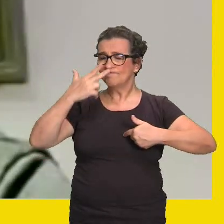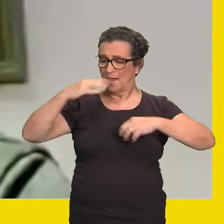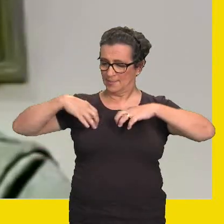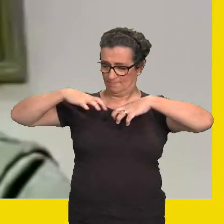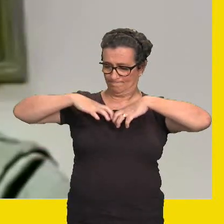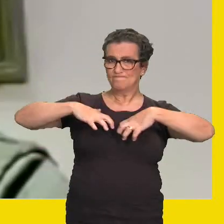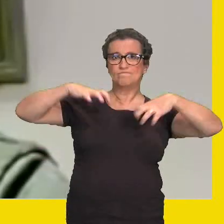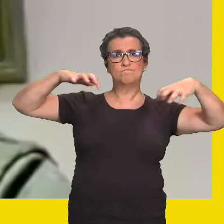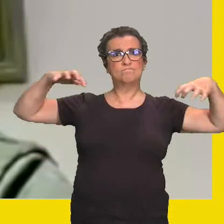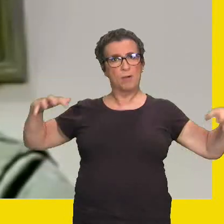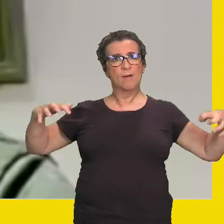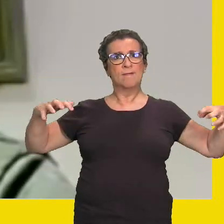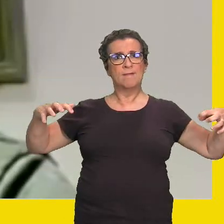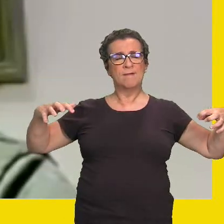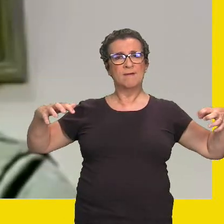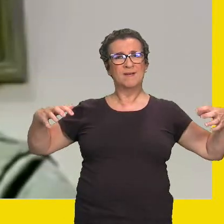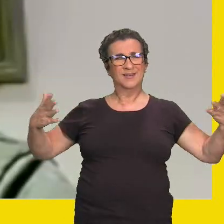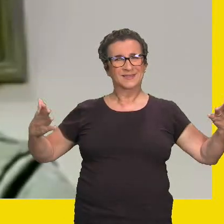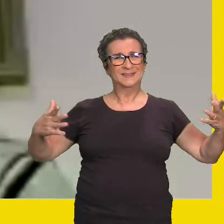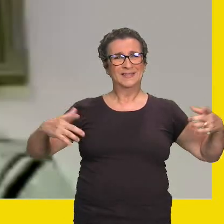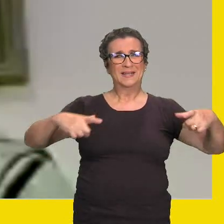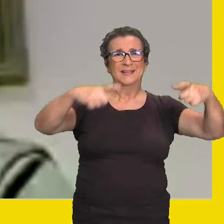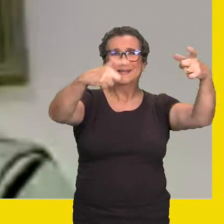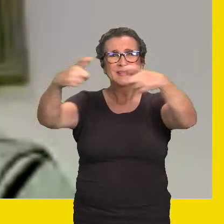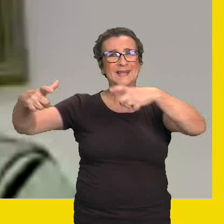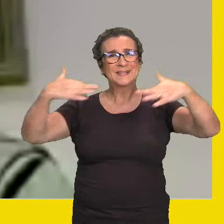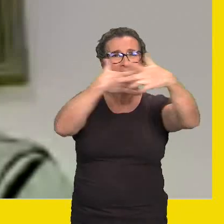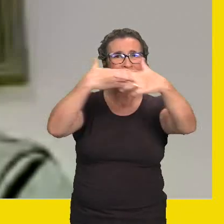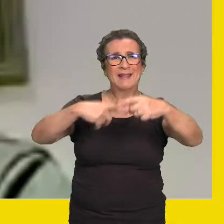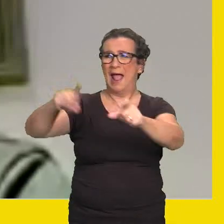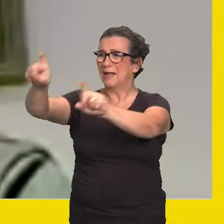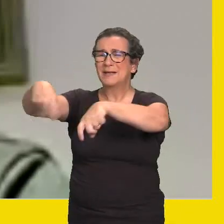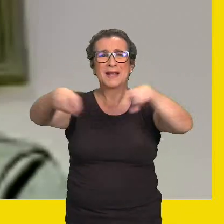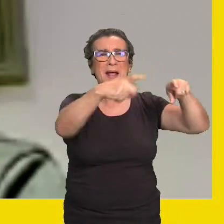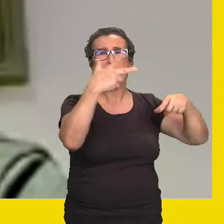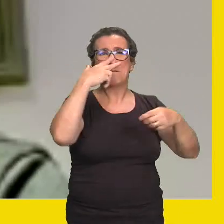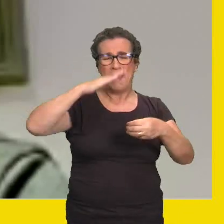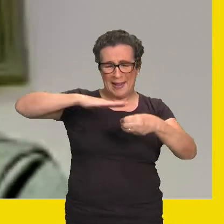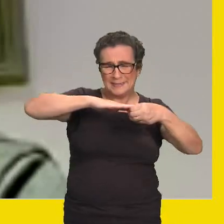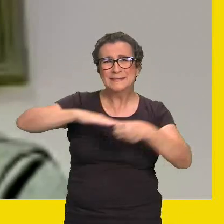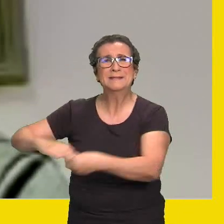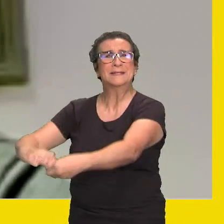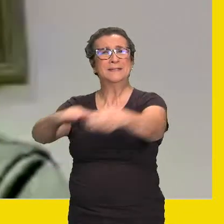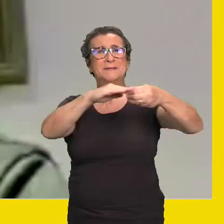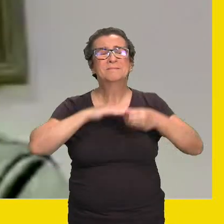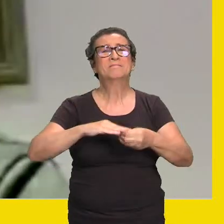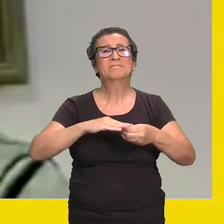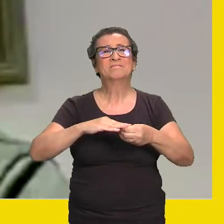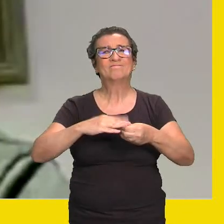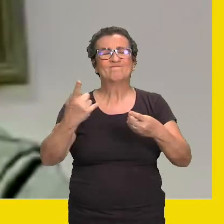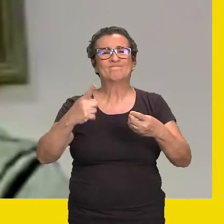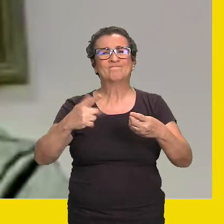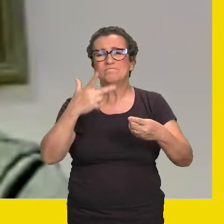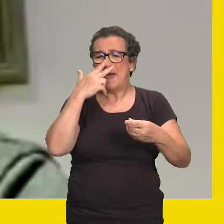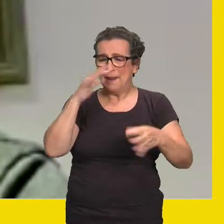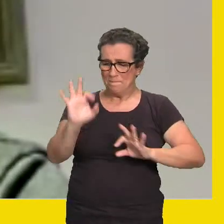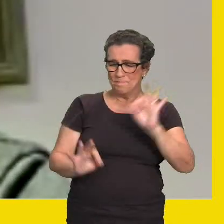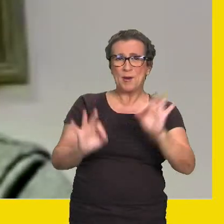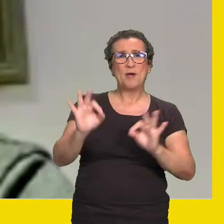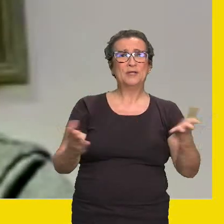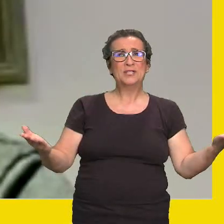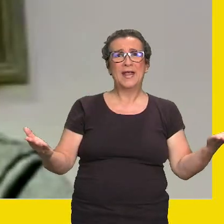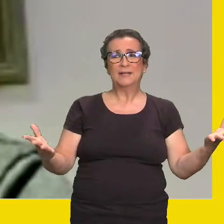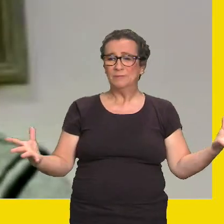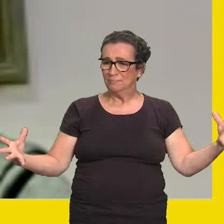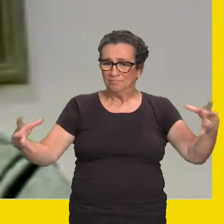de classes, nas cidades e nos campos, segregados de um projeto nacional de integração, de